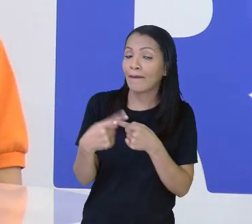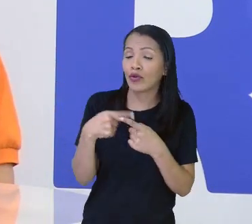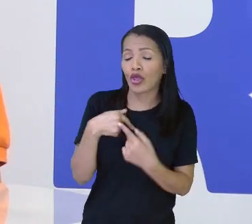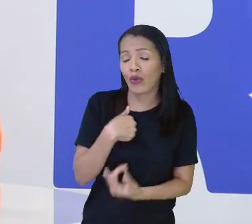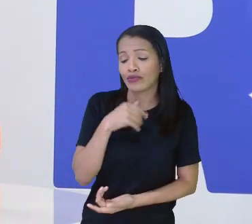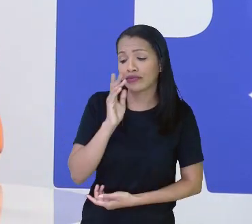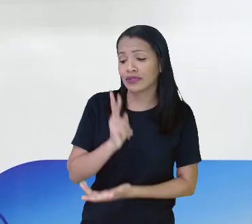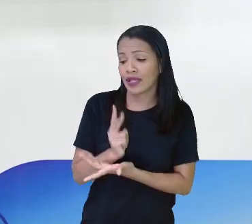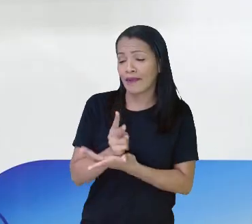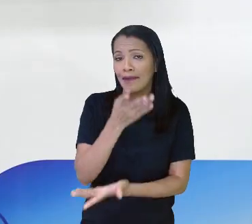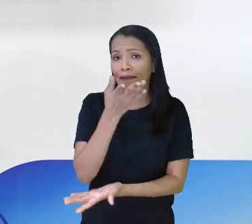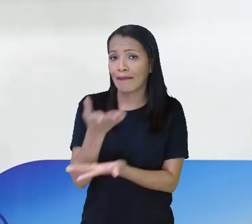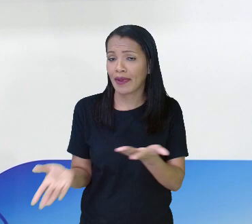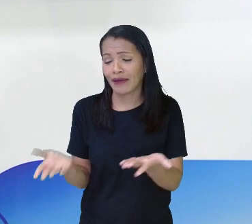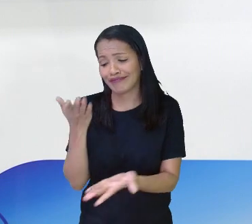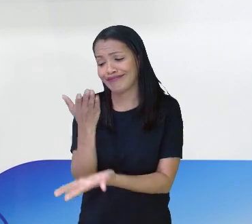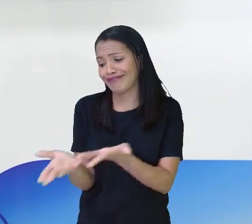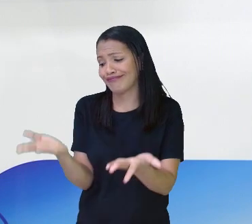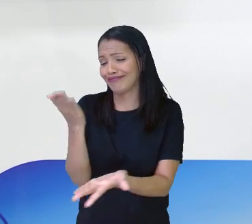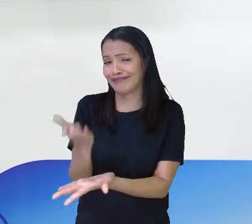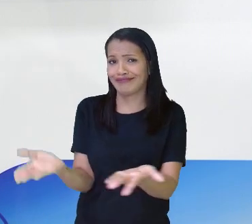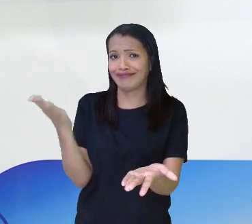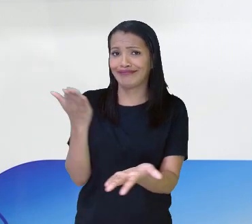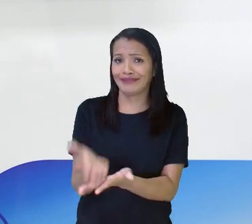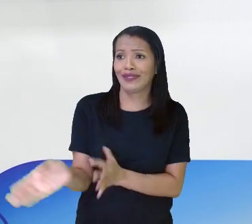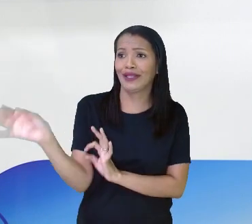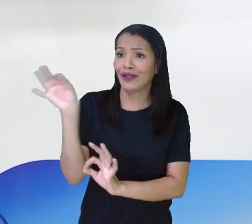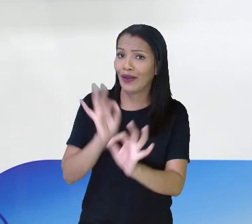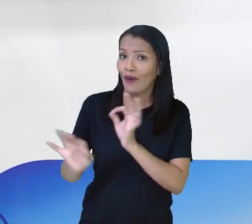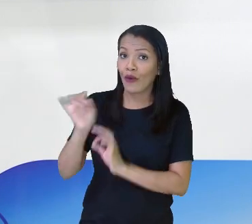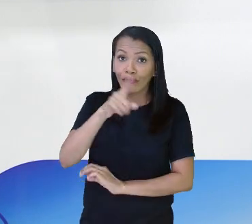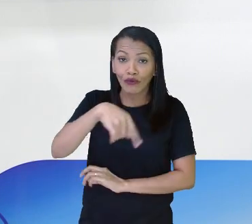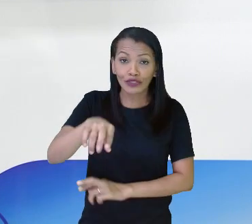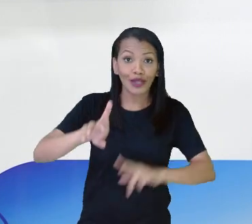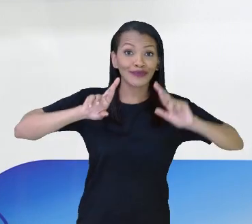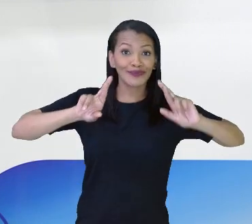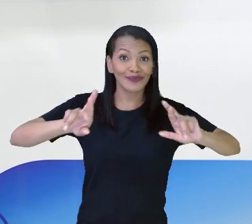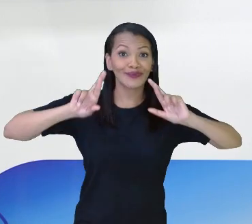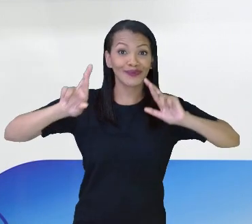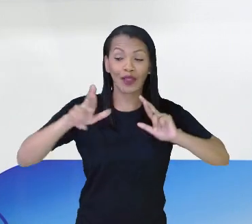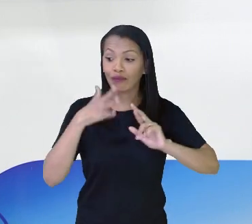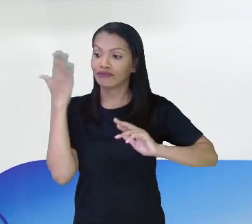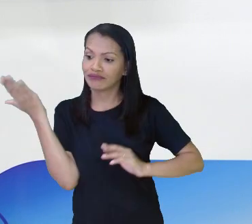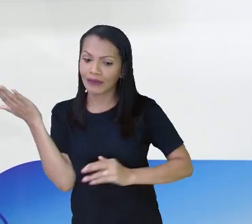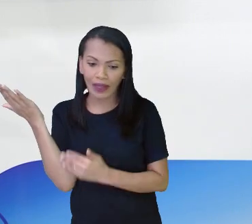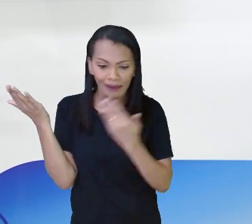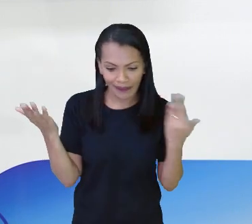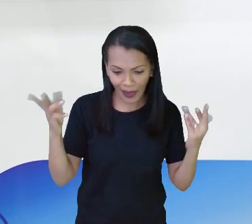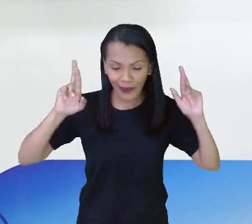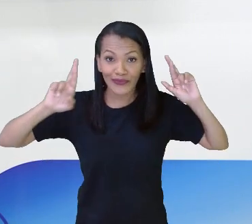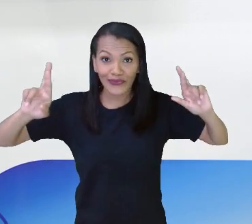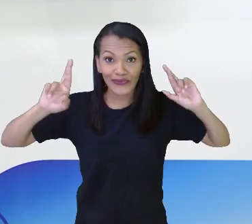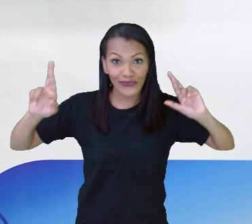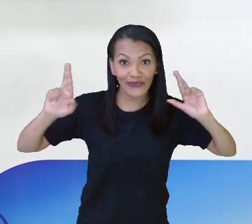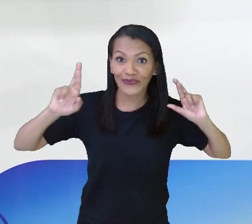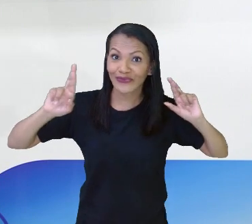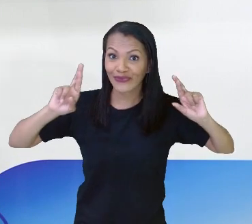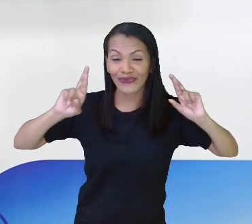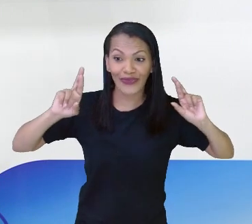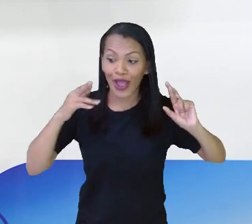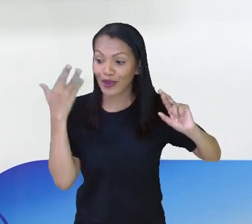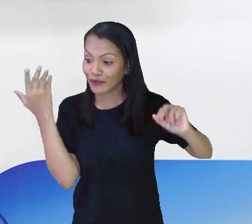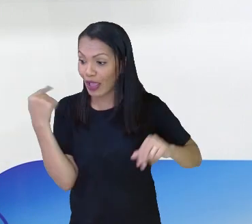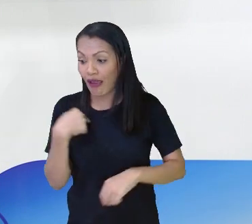nunca ganho, então eu não vou falar nada. Já vão organizando aí a torcida de vocês, agora meio a meio, tá? Por favor, se dividam aí